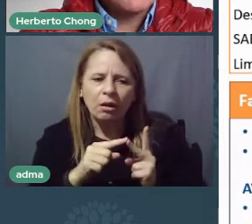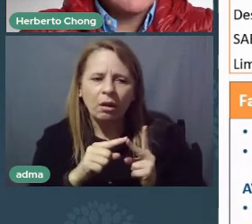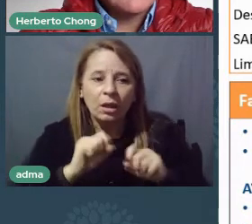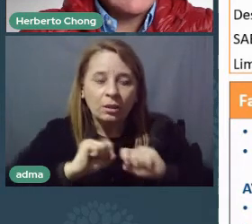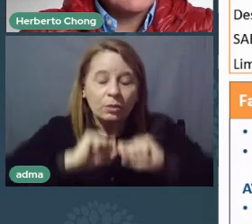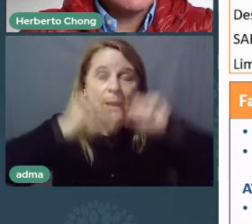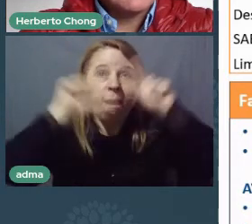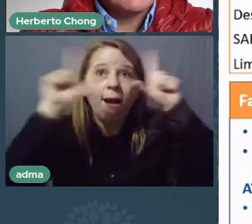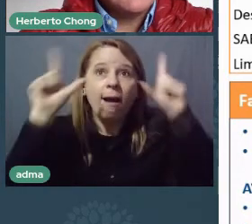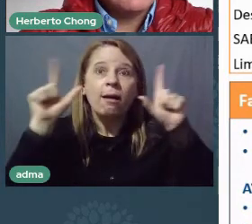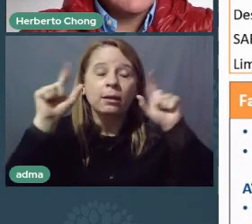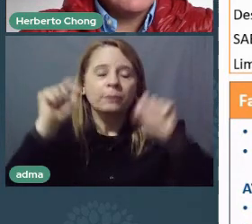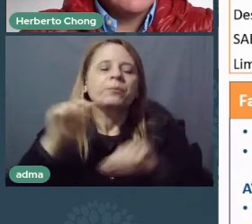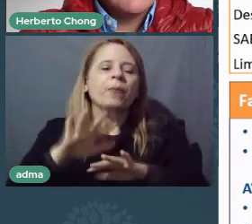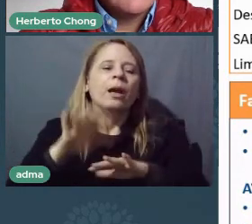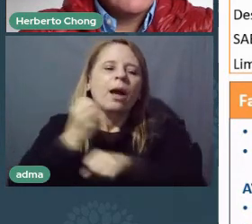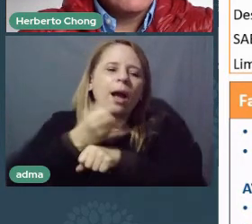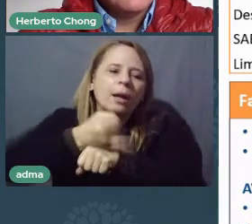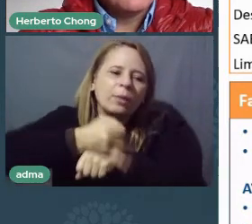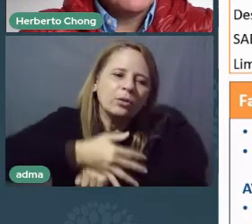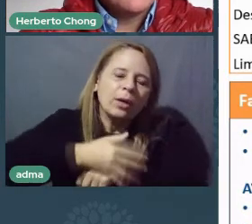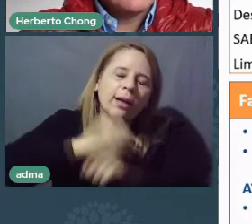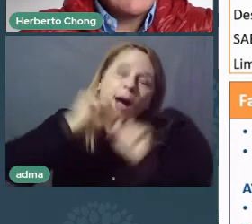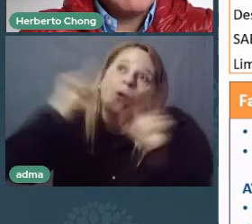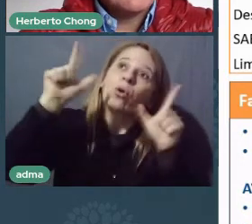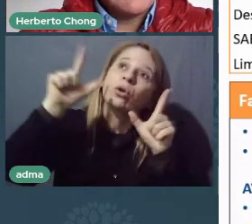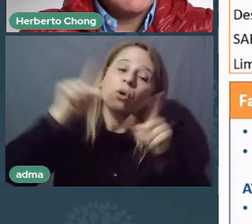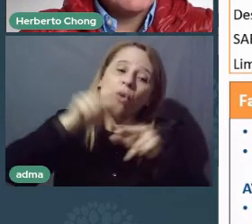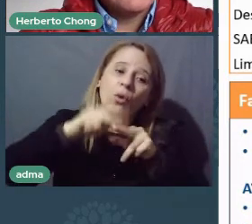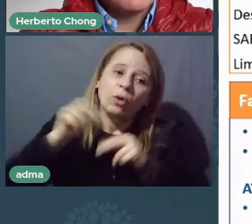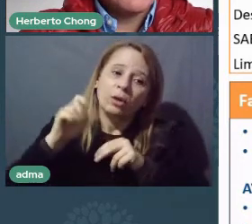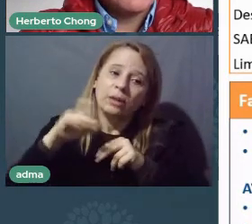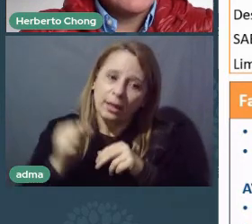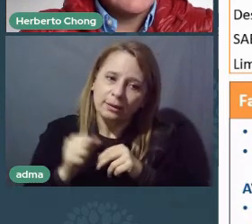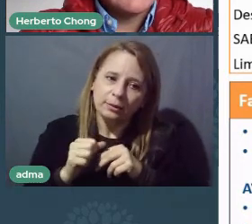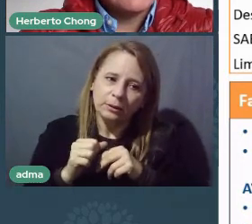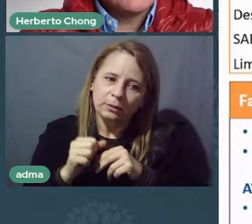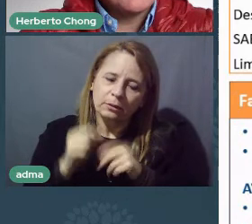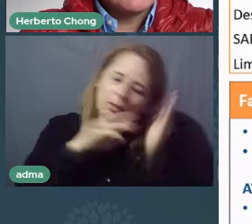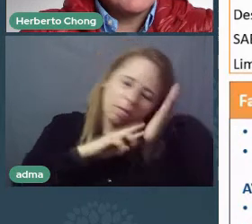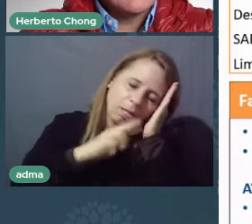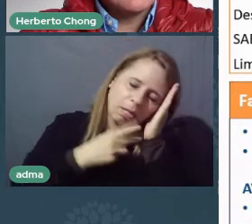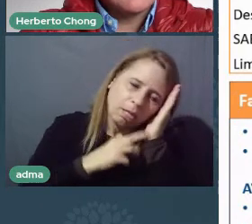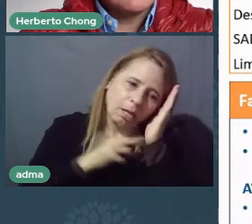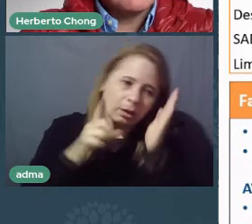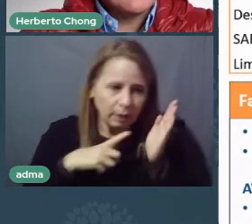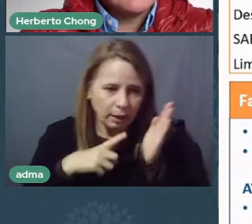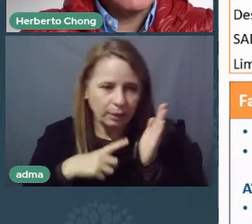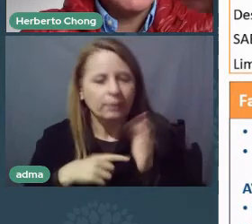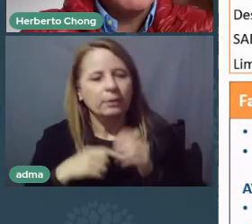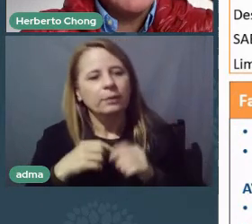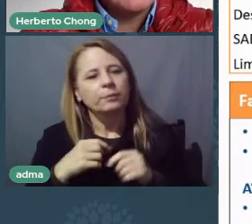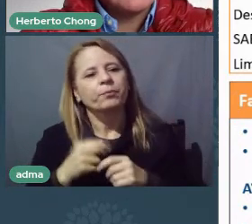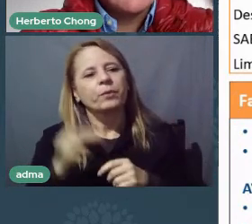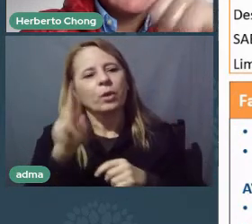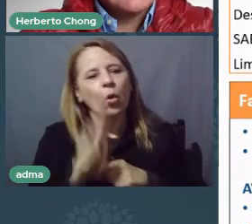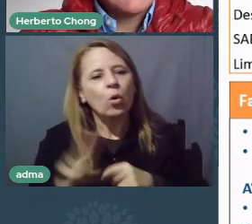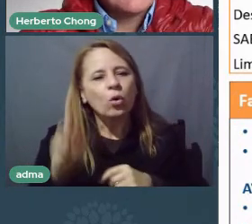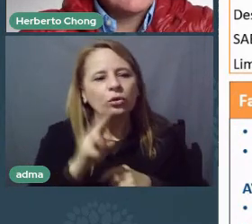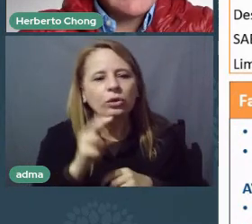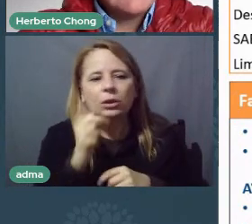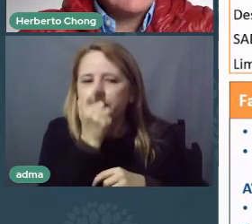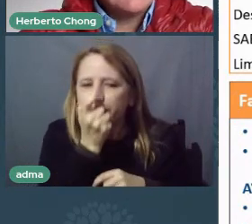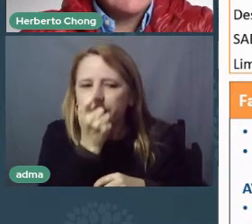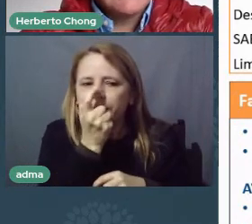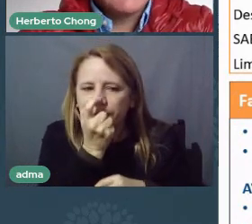noite por conta da asma, sim ou não? Uso de SABA, SABA são os broncodilatadores de curta ação, né? As bombinhas